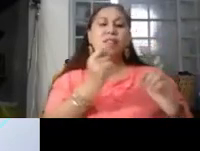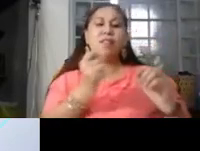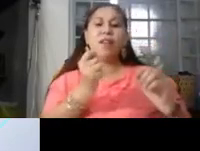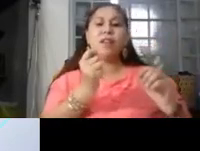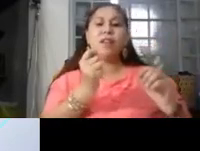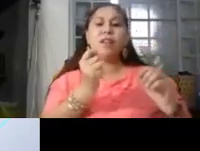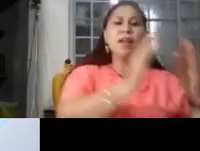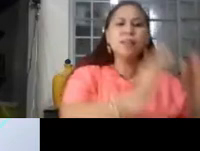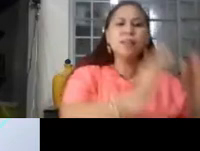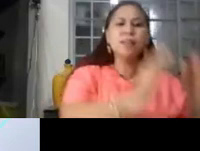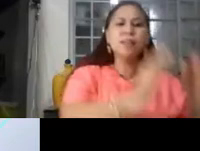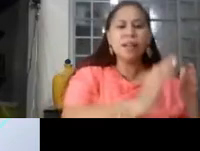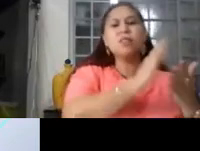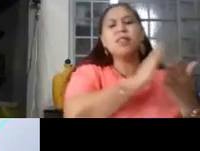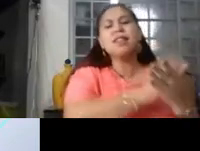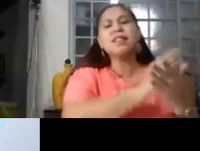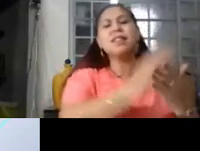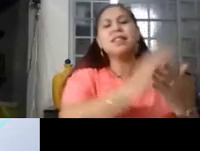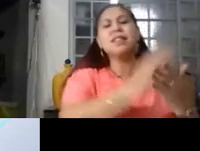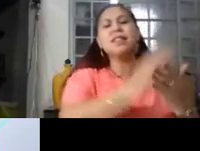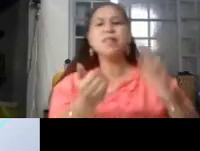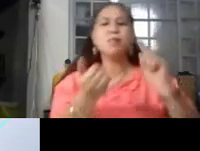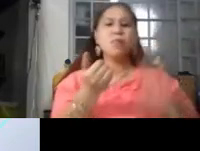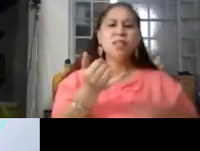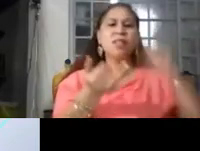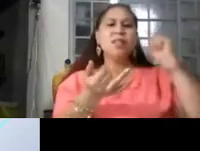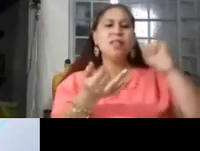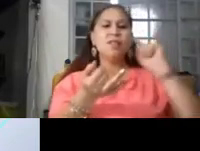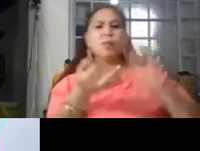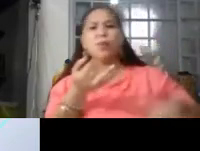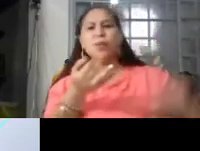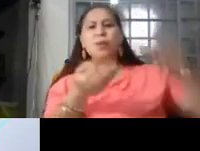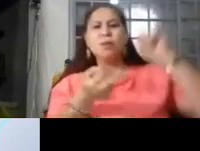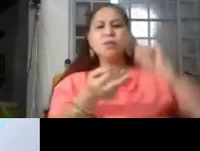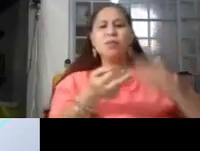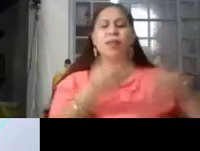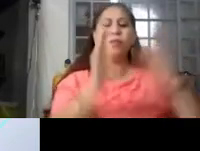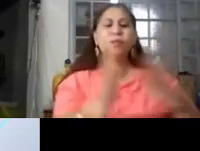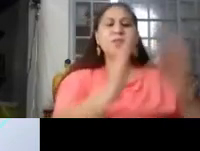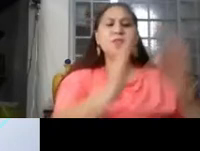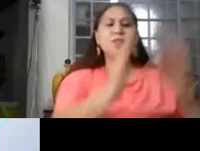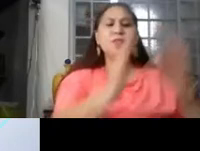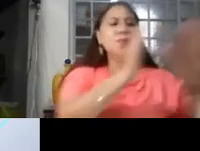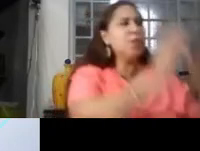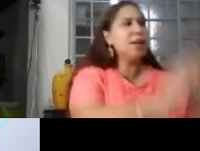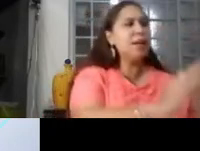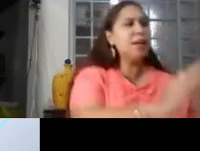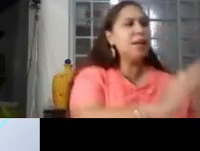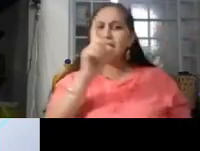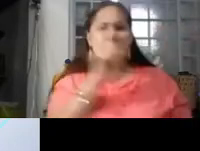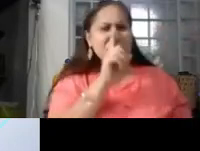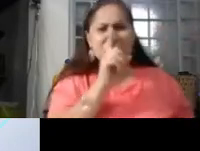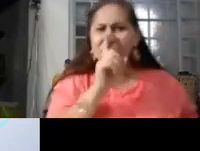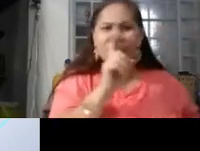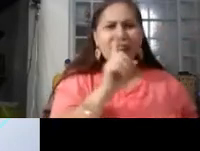A gente viu antes a questão das classes gramaticais, né? Substantivo, pronome, isso aí tudo ficou naquela aula. Ela